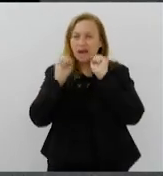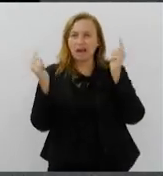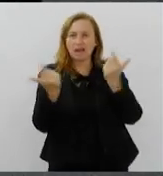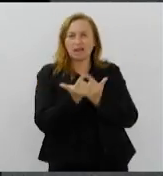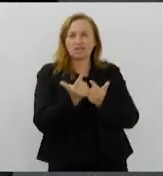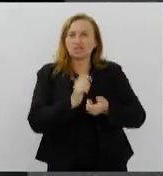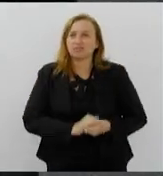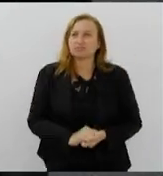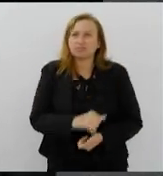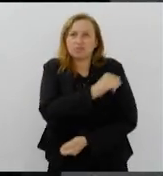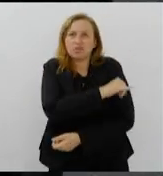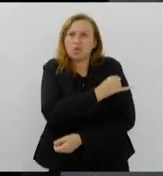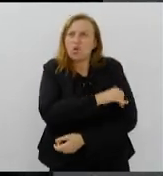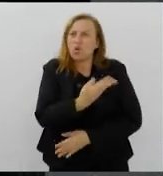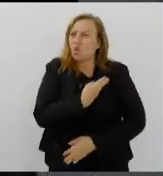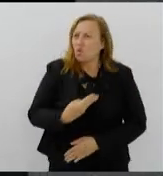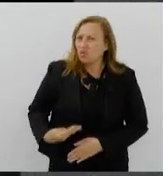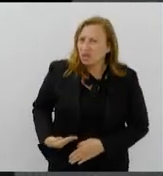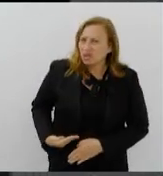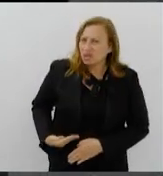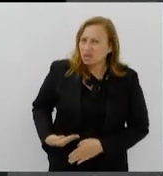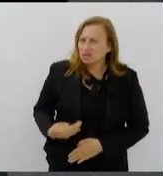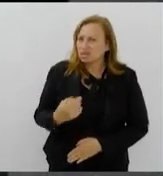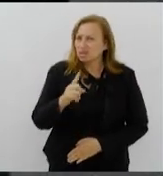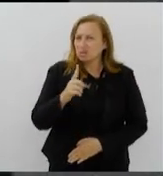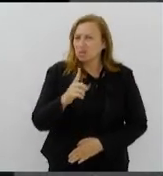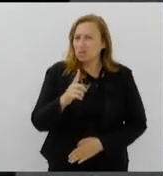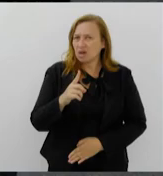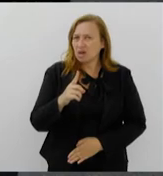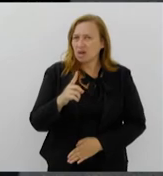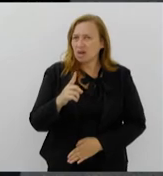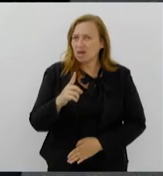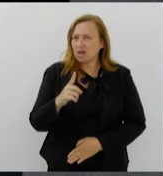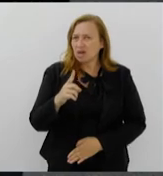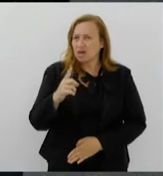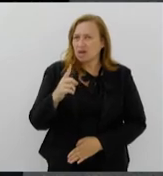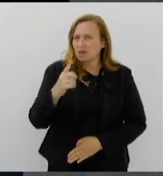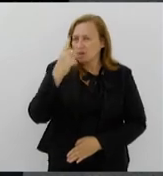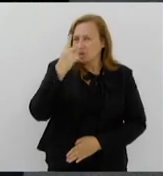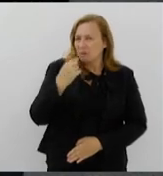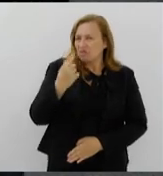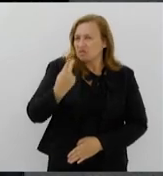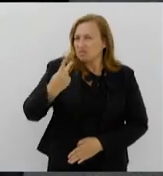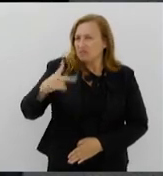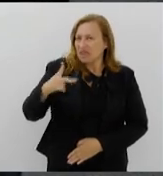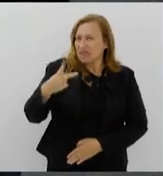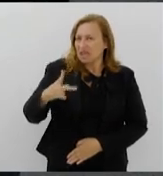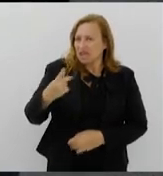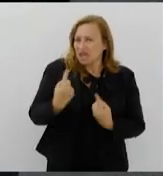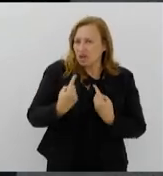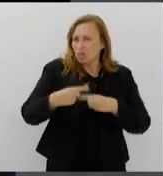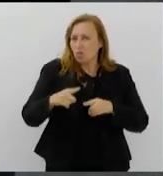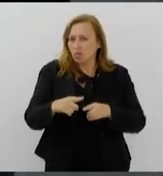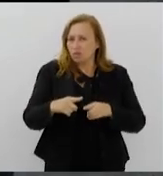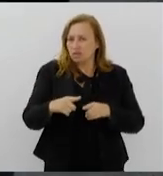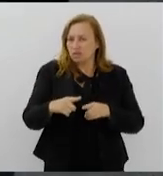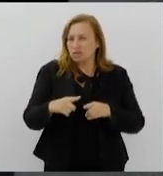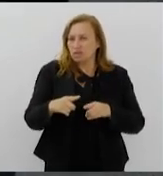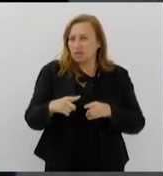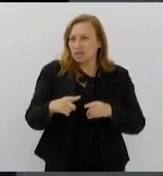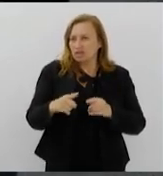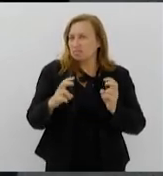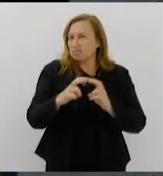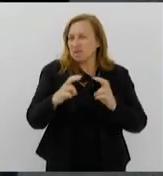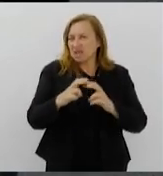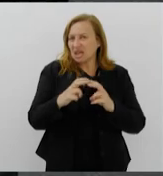Rio. Governador não é nem do perfil dele atacar ninguém. Muito menos um governador, nos problemas que nós